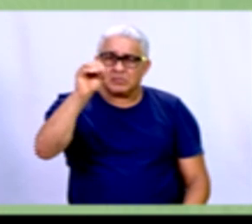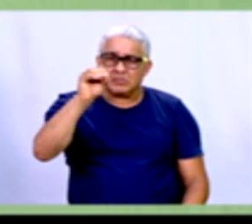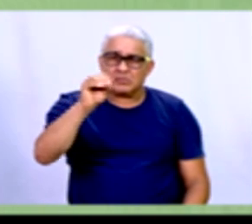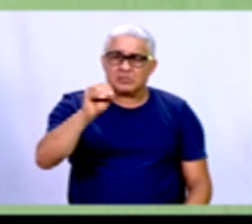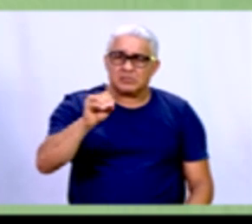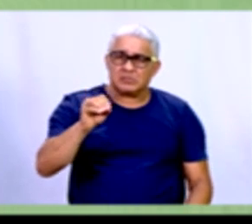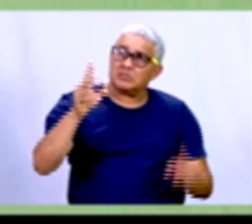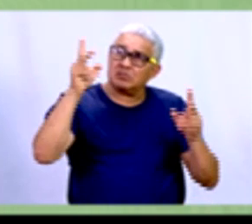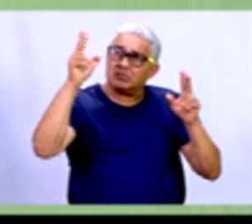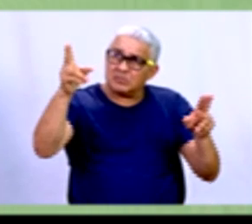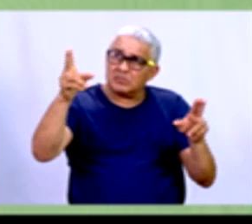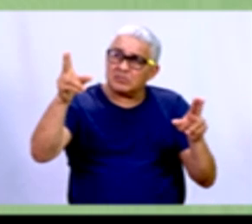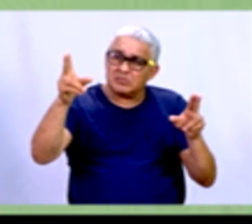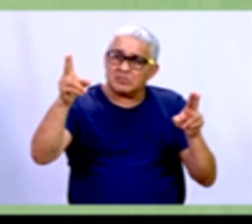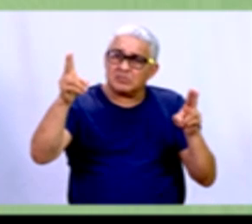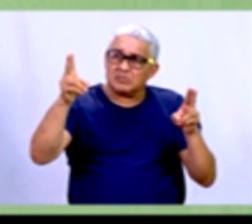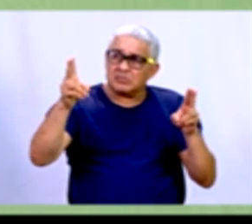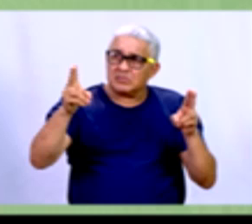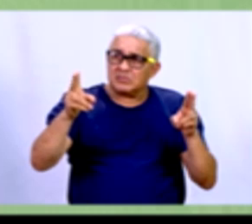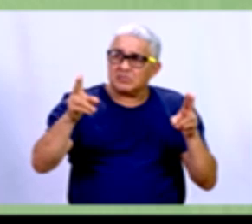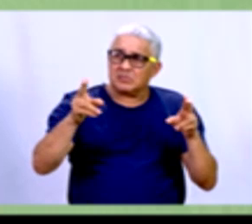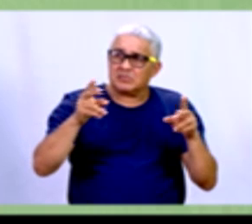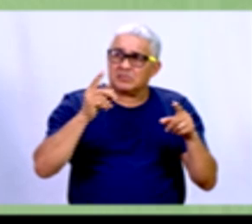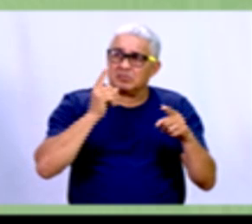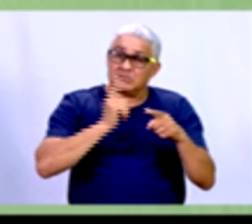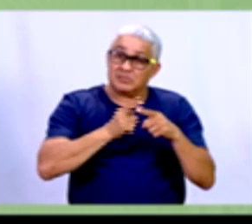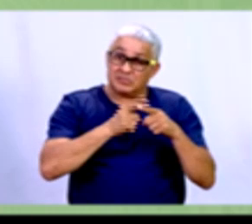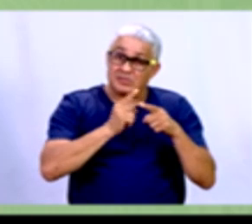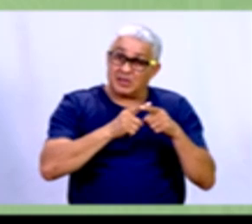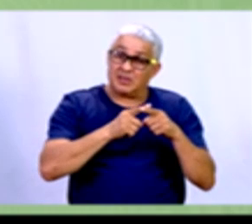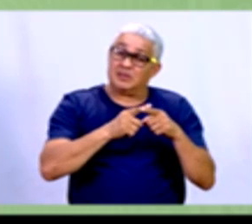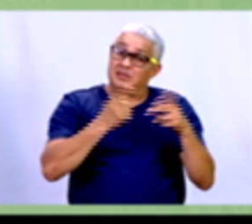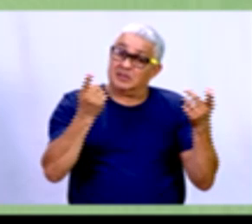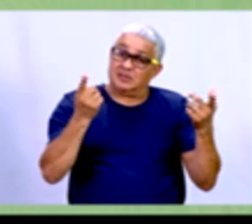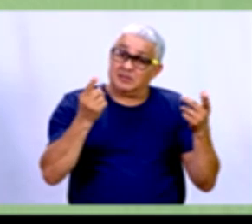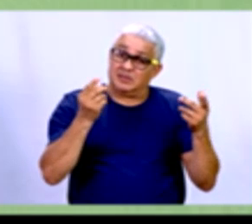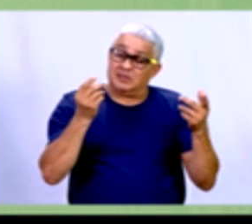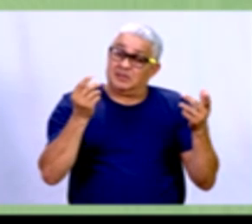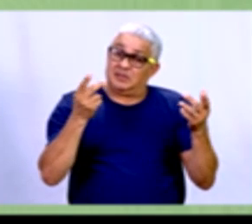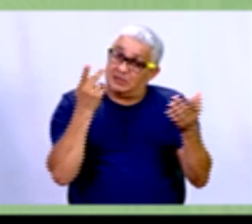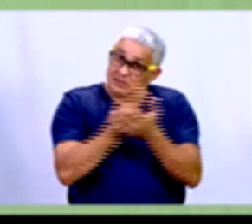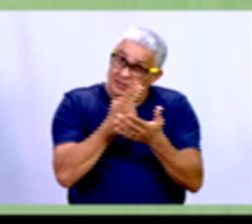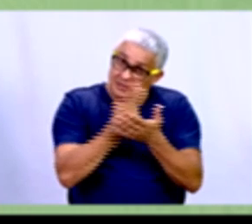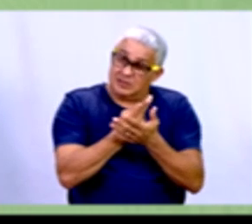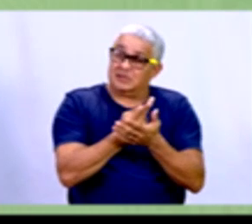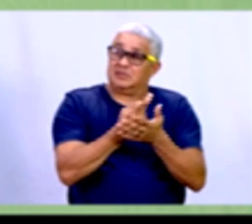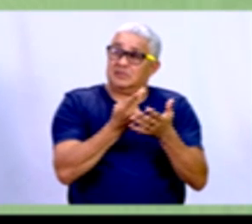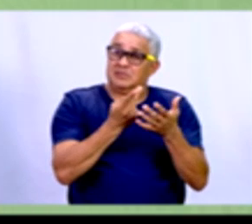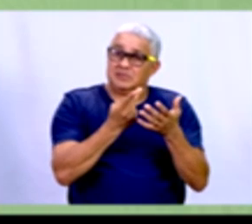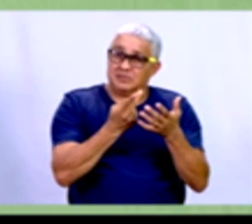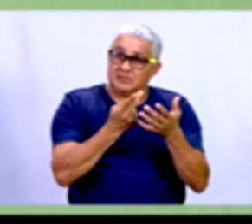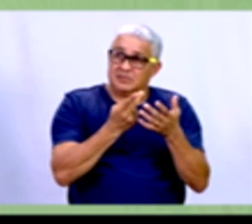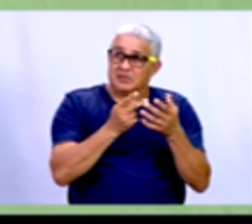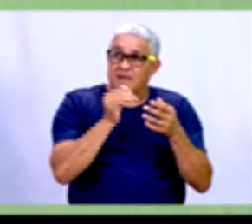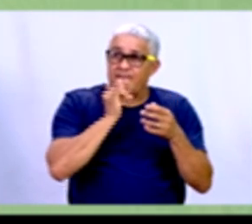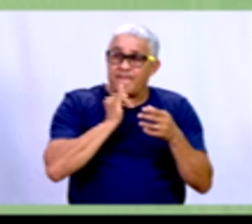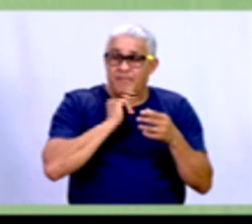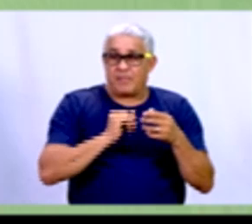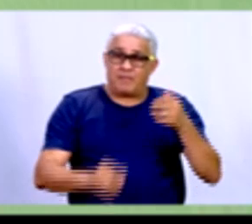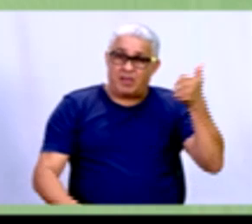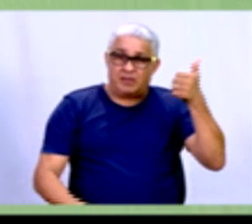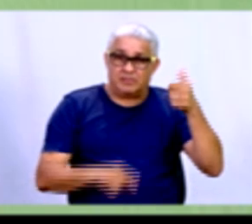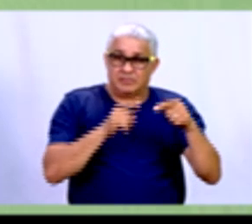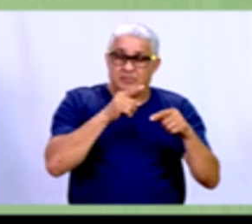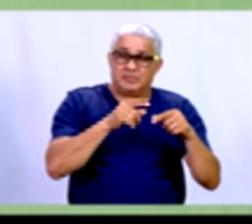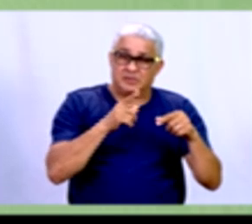e outro? A outra é sobre mensagens de erro mal definidas. Primeiro, aqui a gente tem uma mensagem que